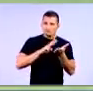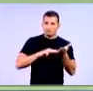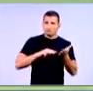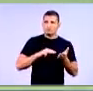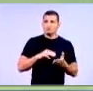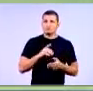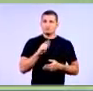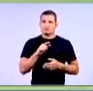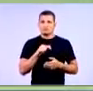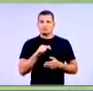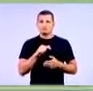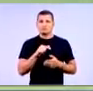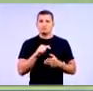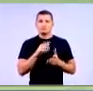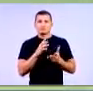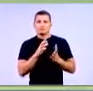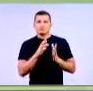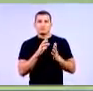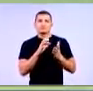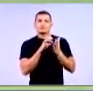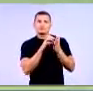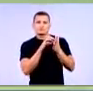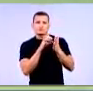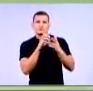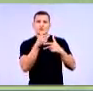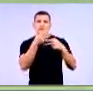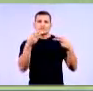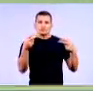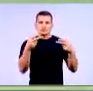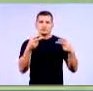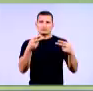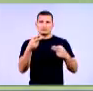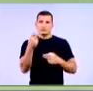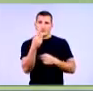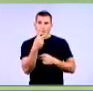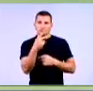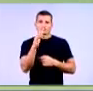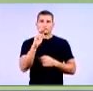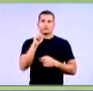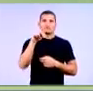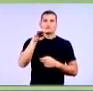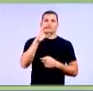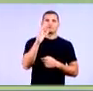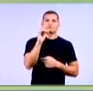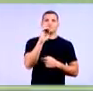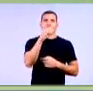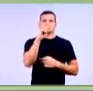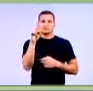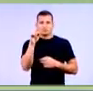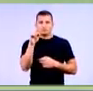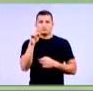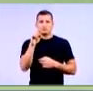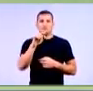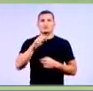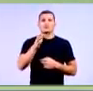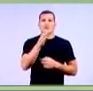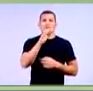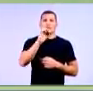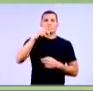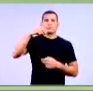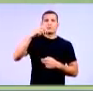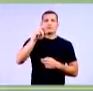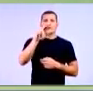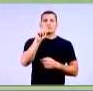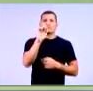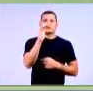o comportamento do objeto, que são suas funcionalidades, ou seja, funções e operações. Então, a gente